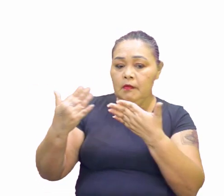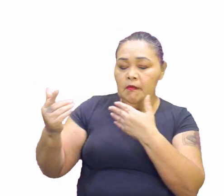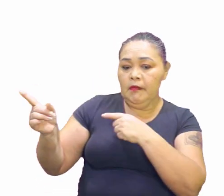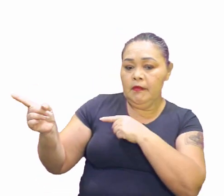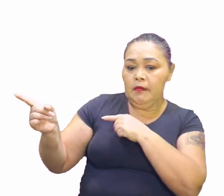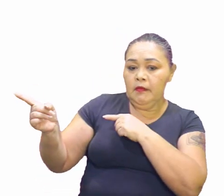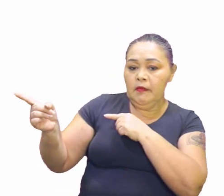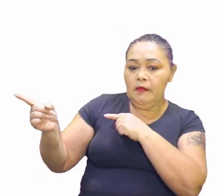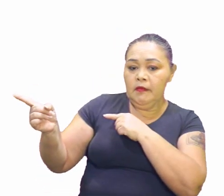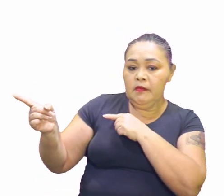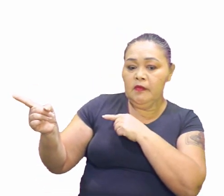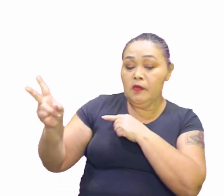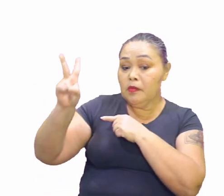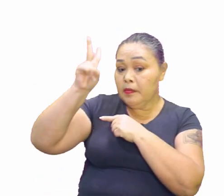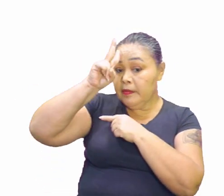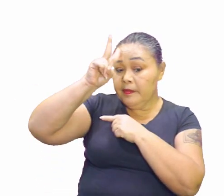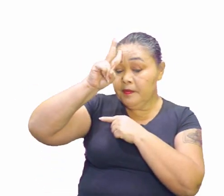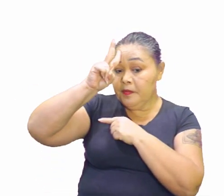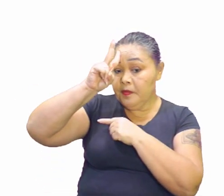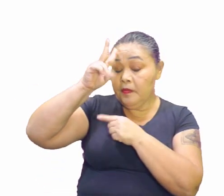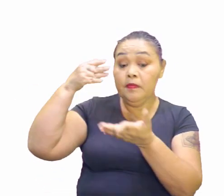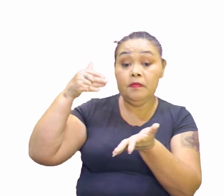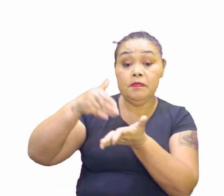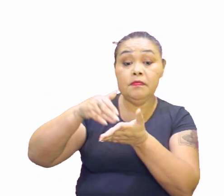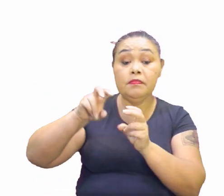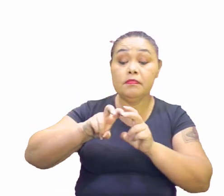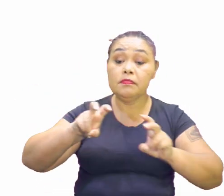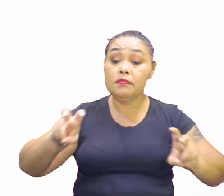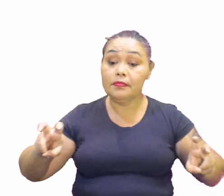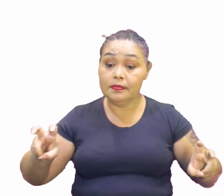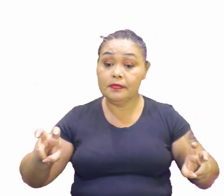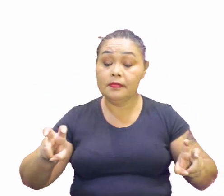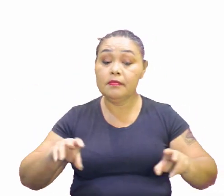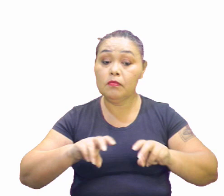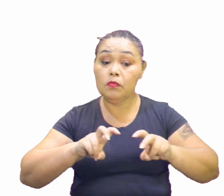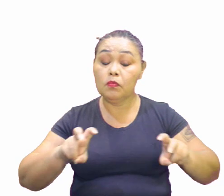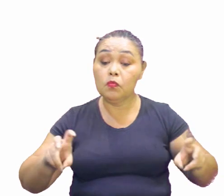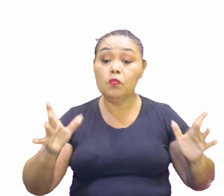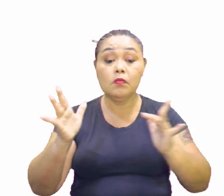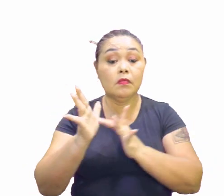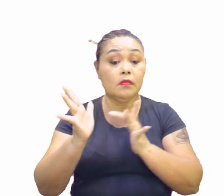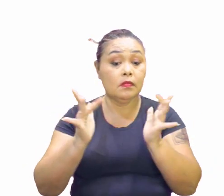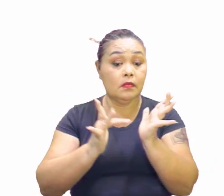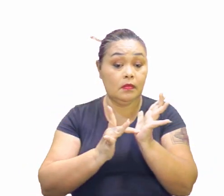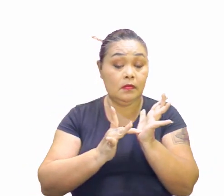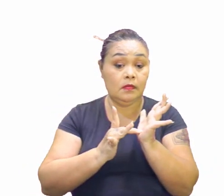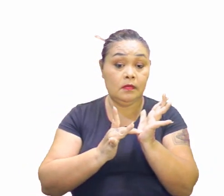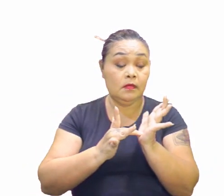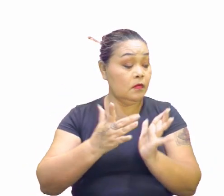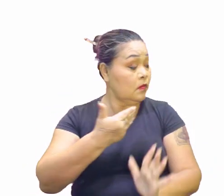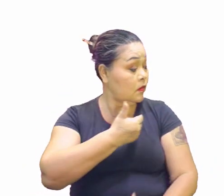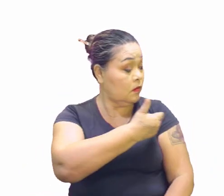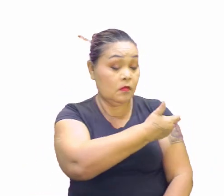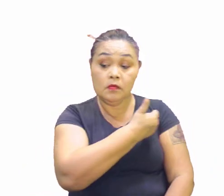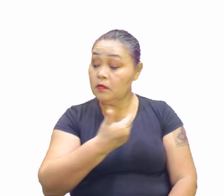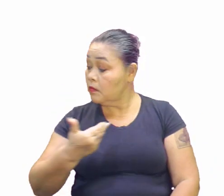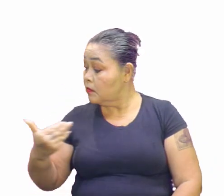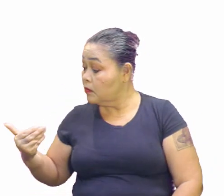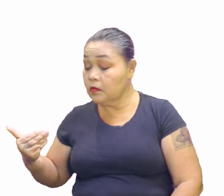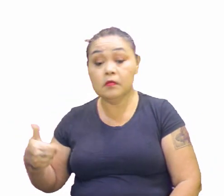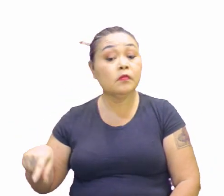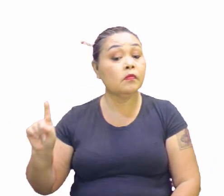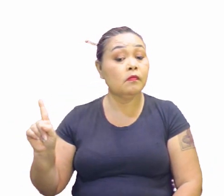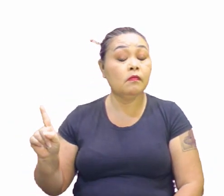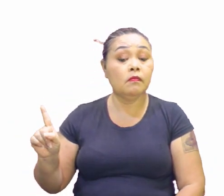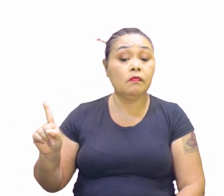direitinho. o quê? Isso aqui lembra a última ceia, não é isso? Jesus com os apóstolos.